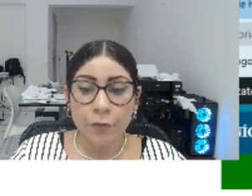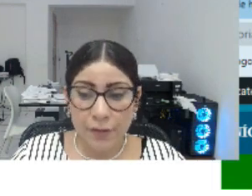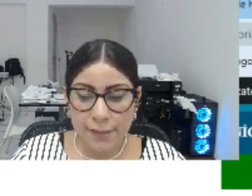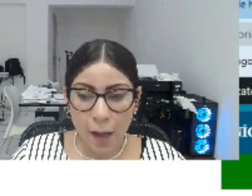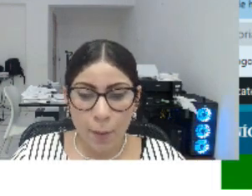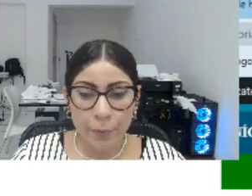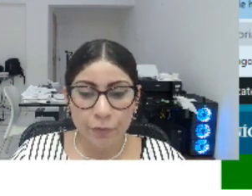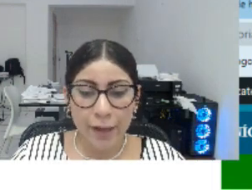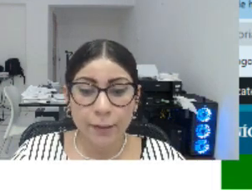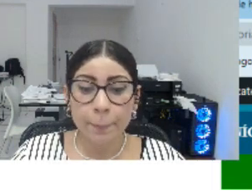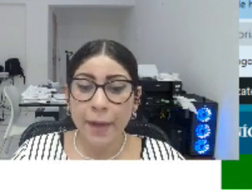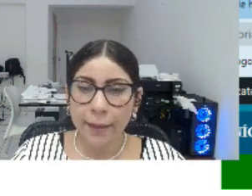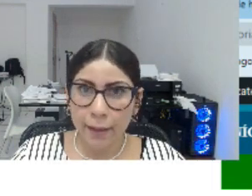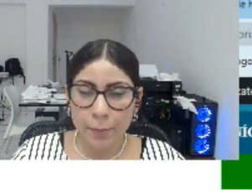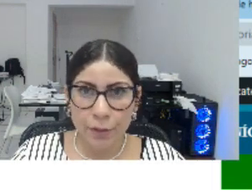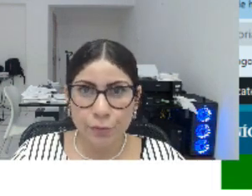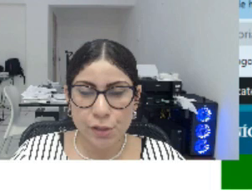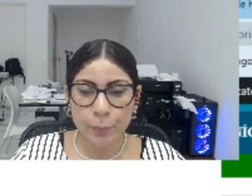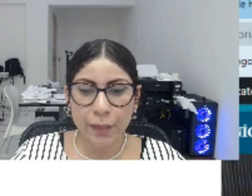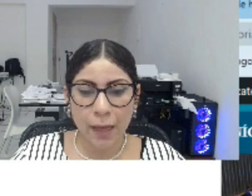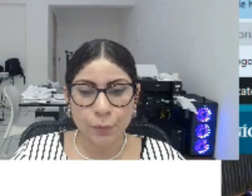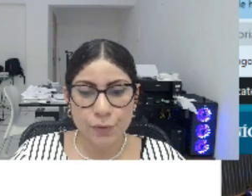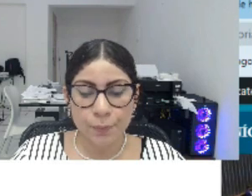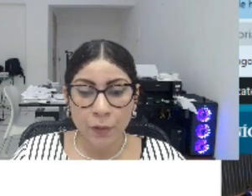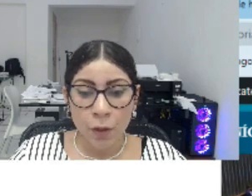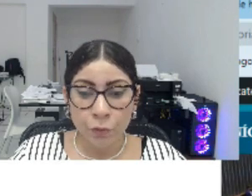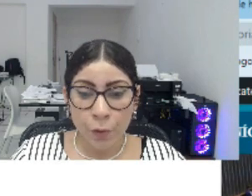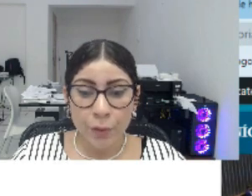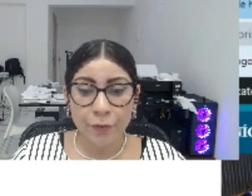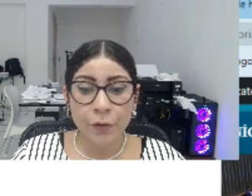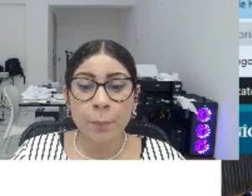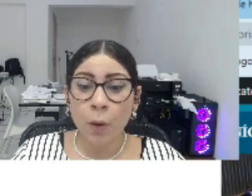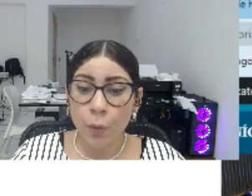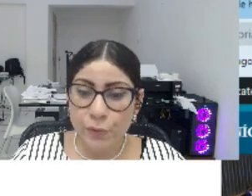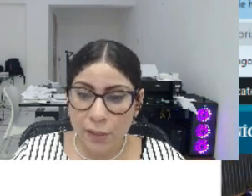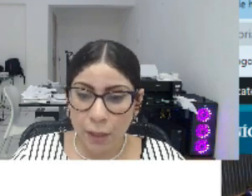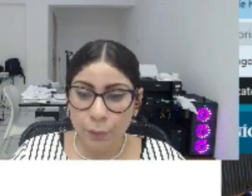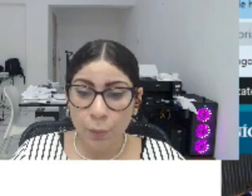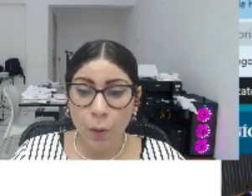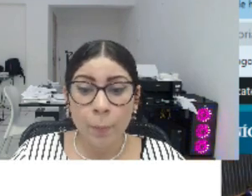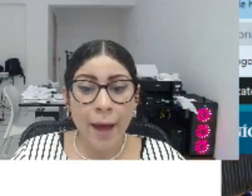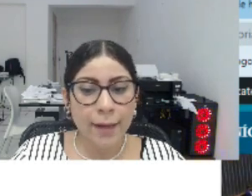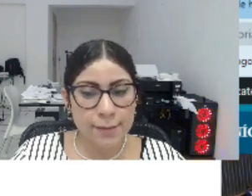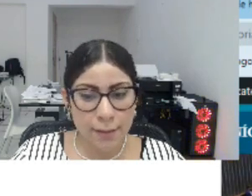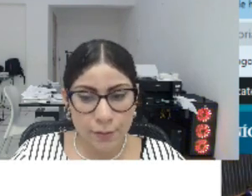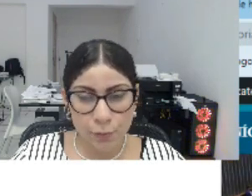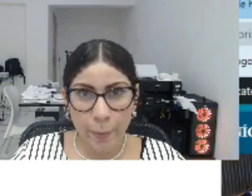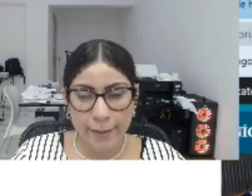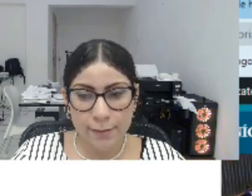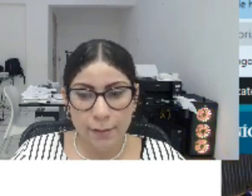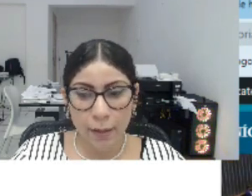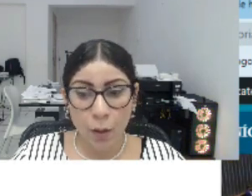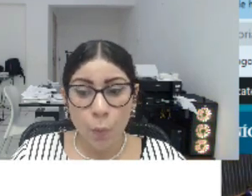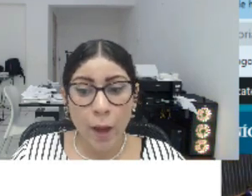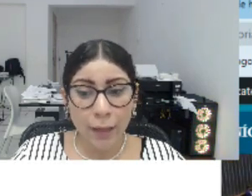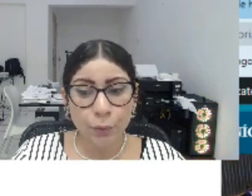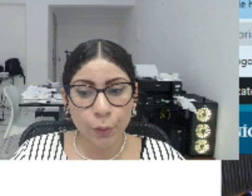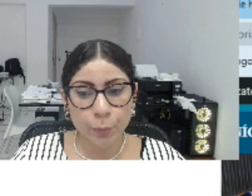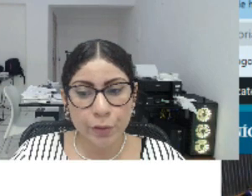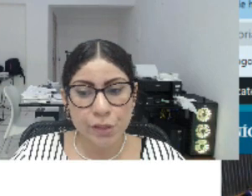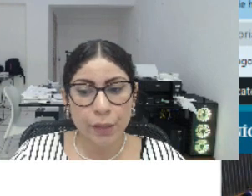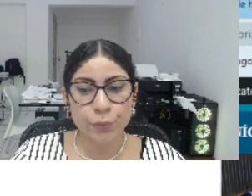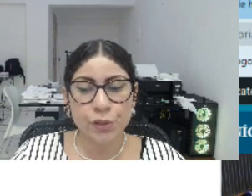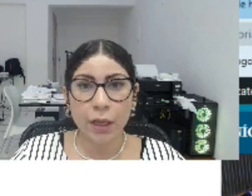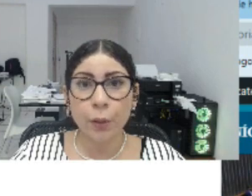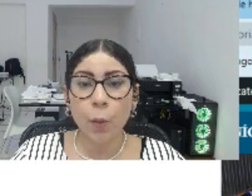arcabouço fiscal aprovada pela Câmara dos Deputados. Foi o que afirmou o senador Omar Aziz, do PSD, o